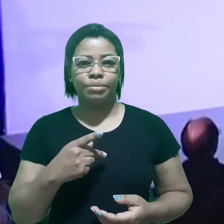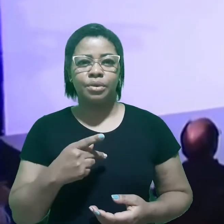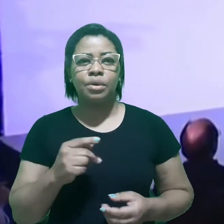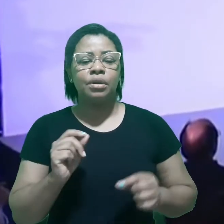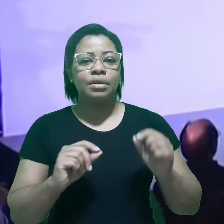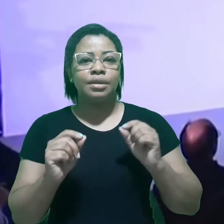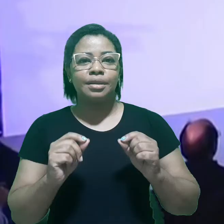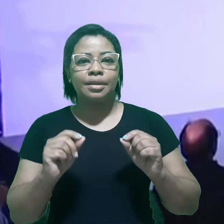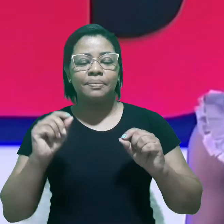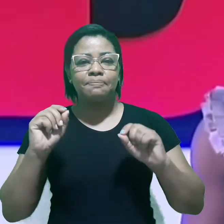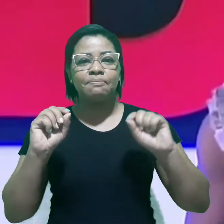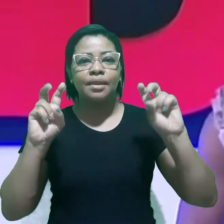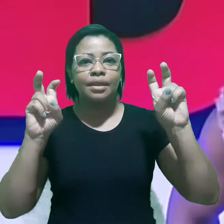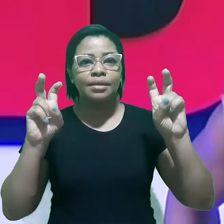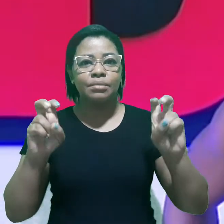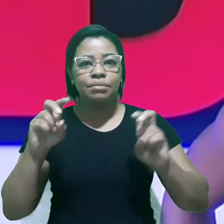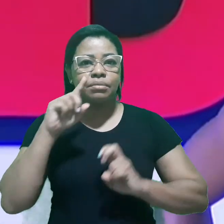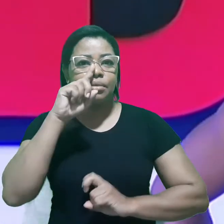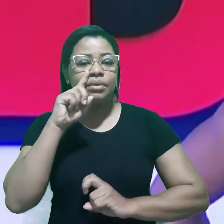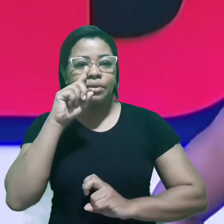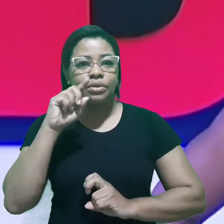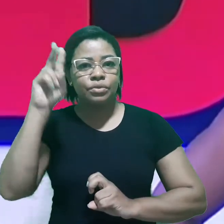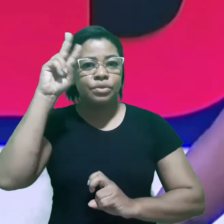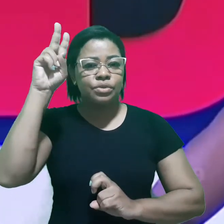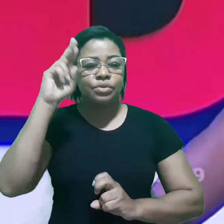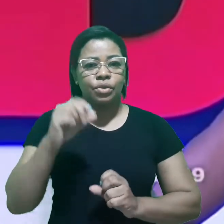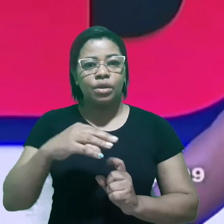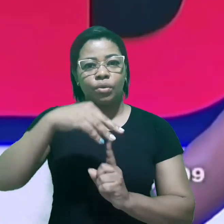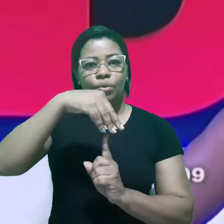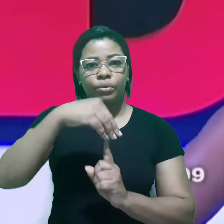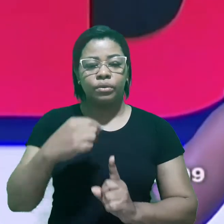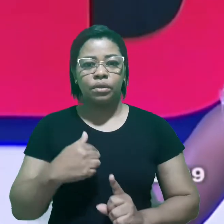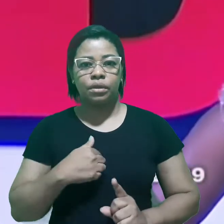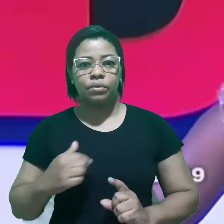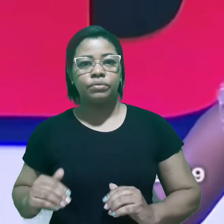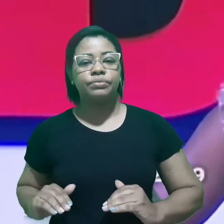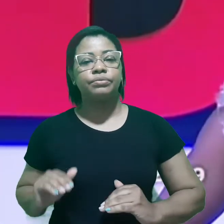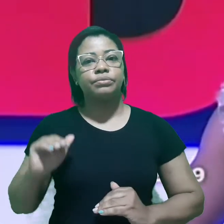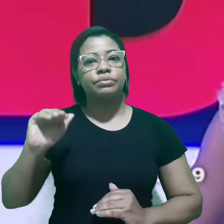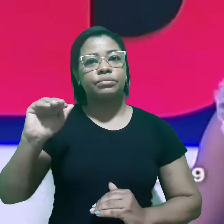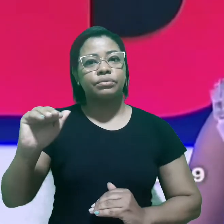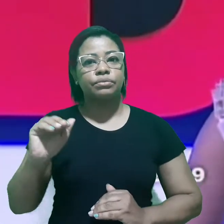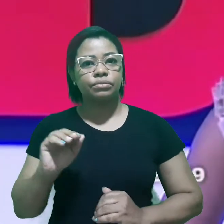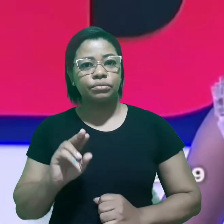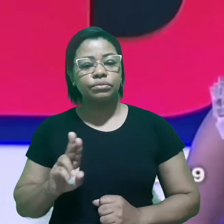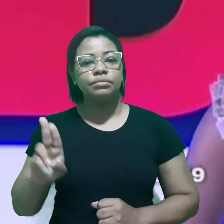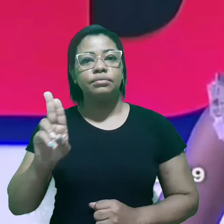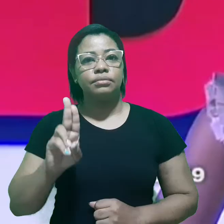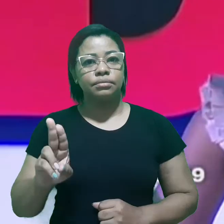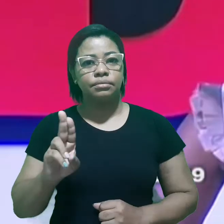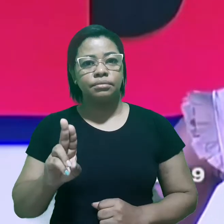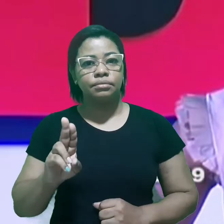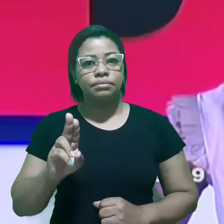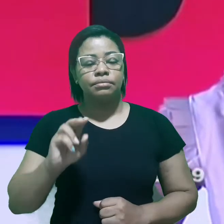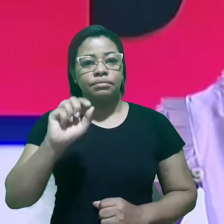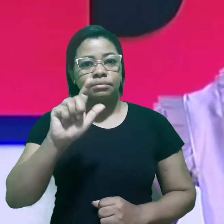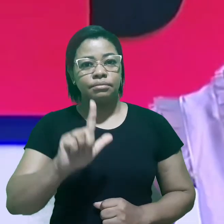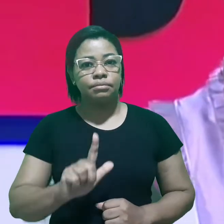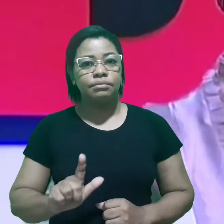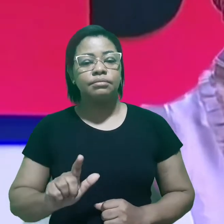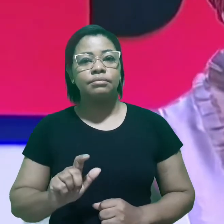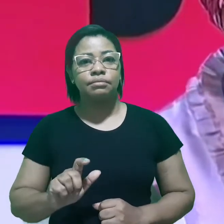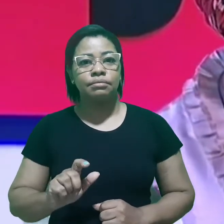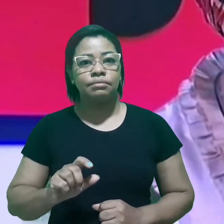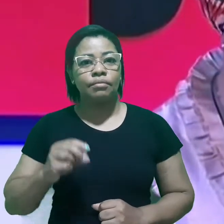história única. Eu cresci num campus universitário no leste da Nigéria. Minha mãe diz que eu comecei a ler com 2